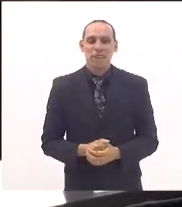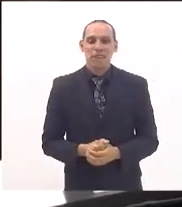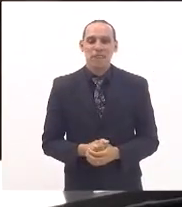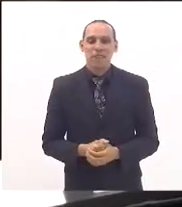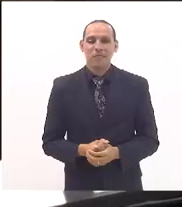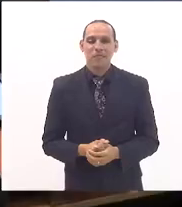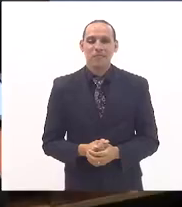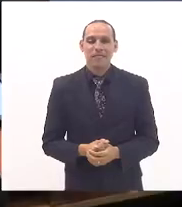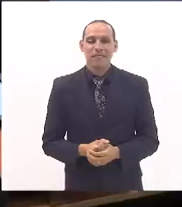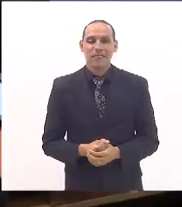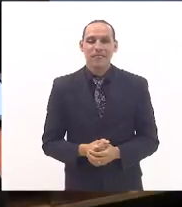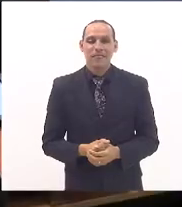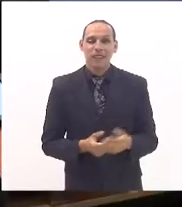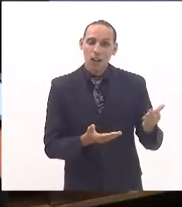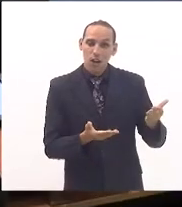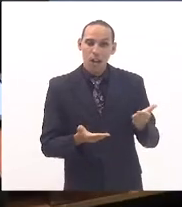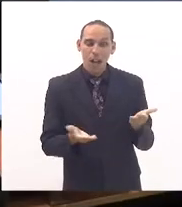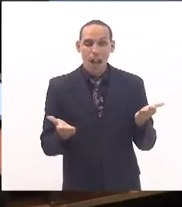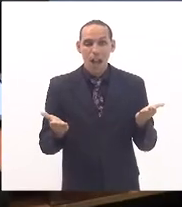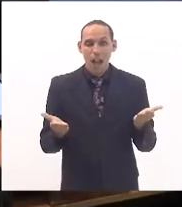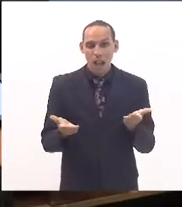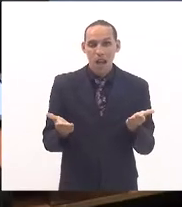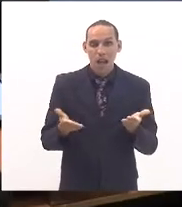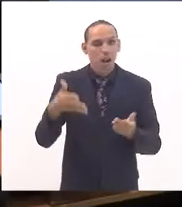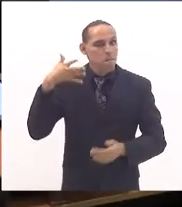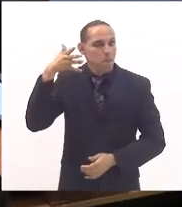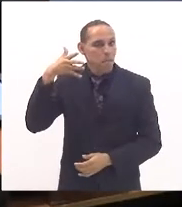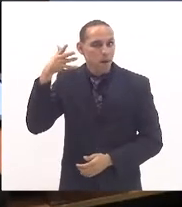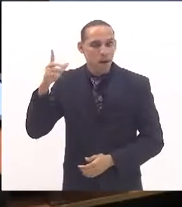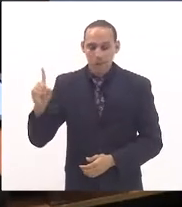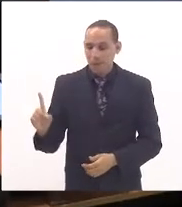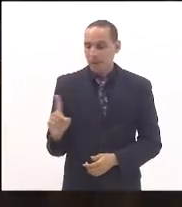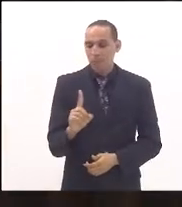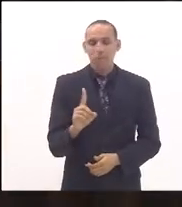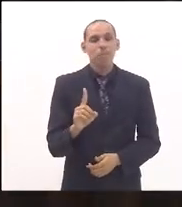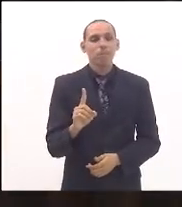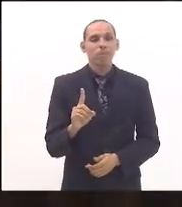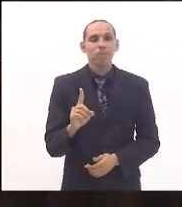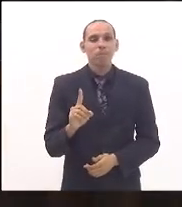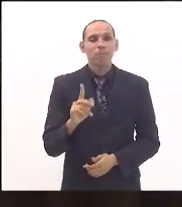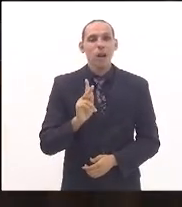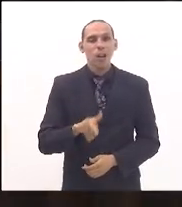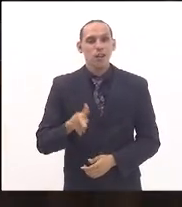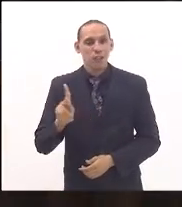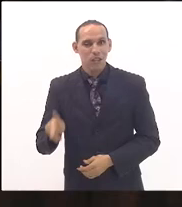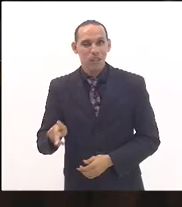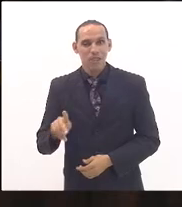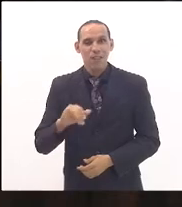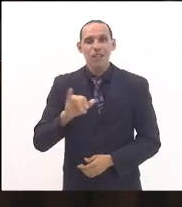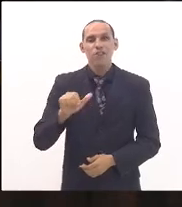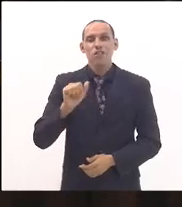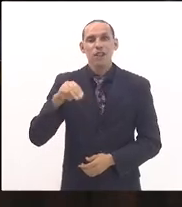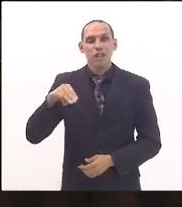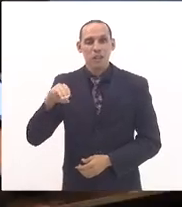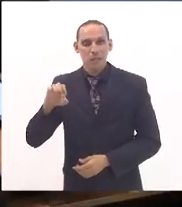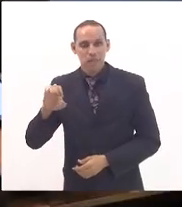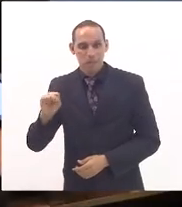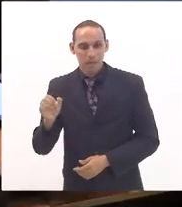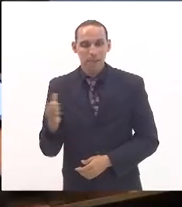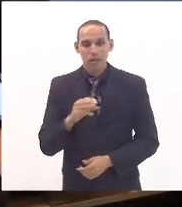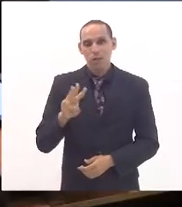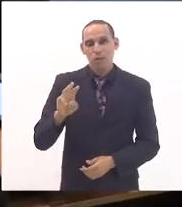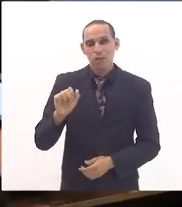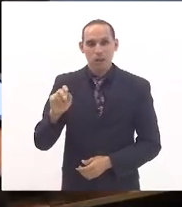e convidamos agora para fazer uso da palavra o professor James Walker